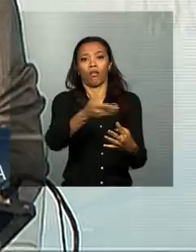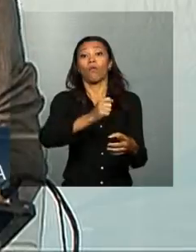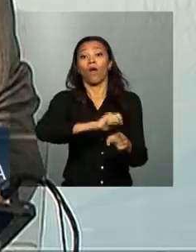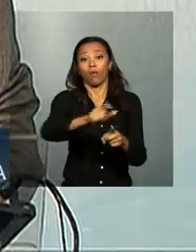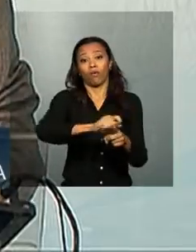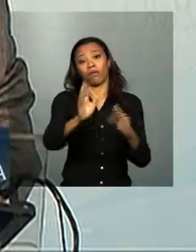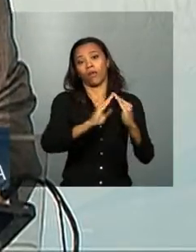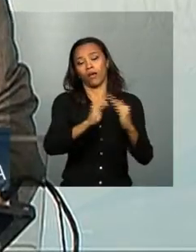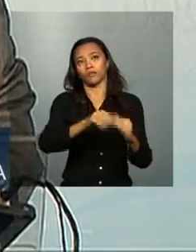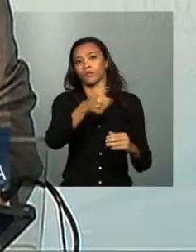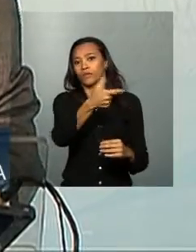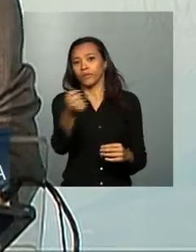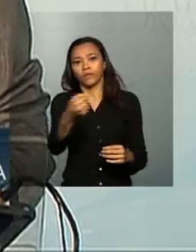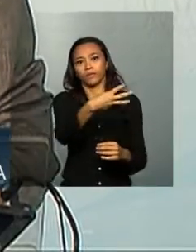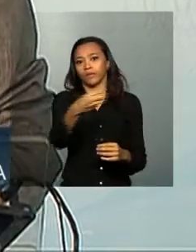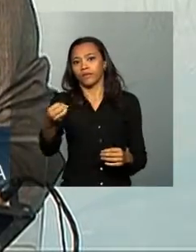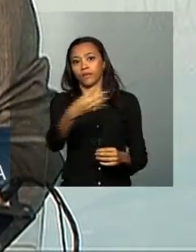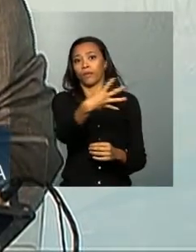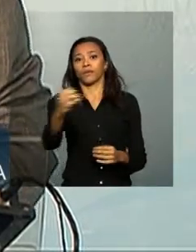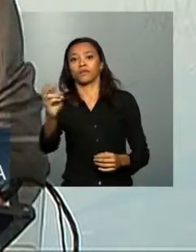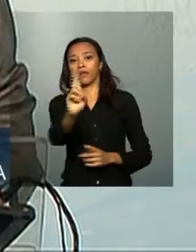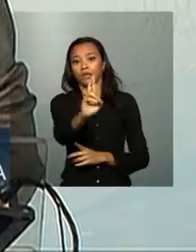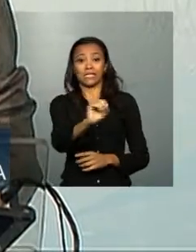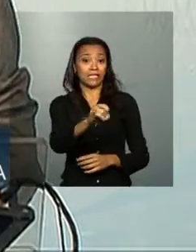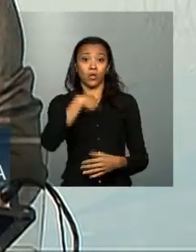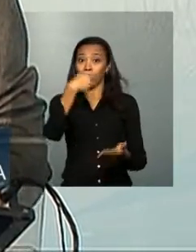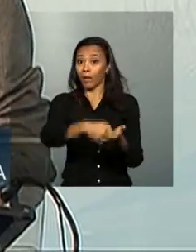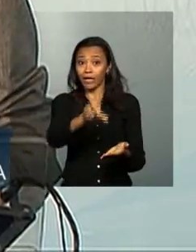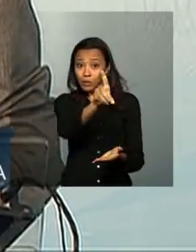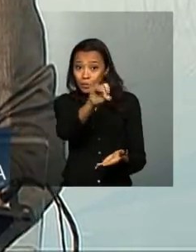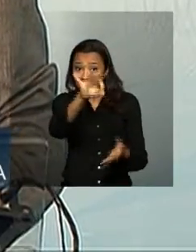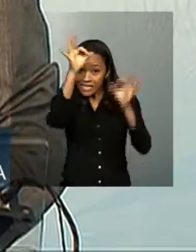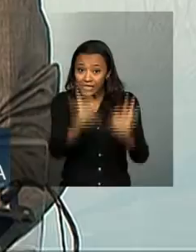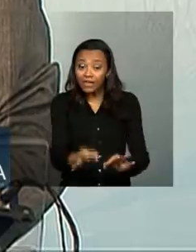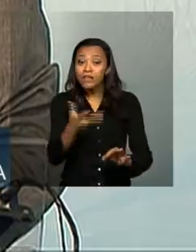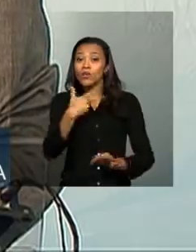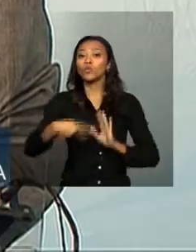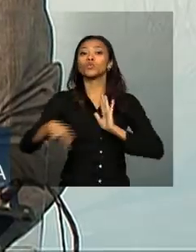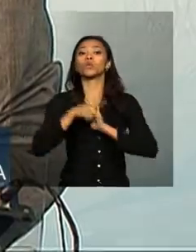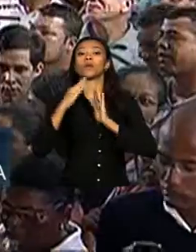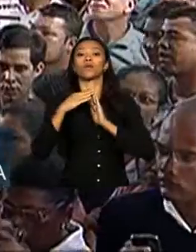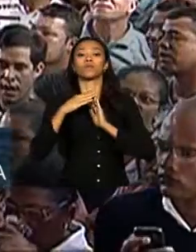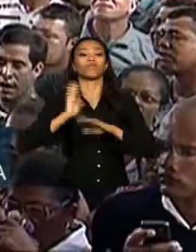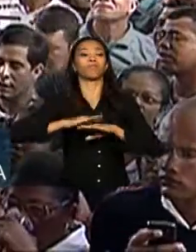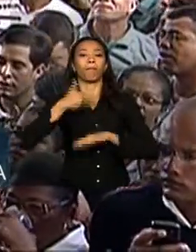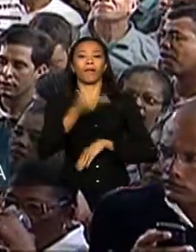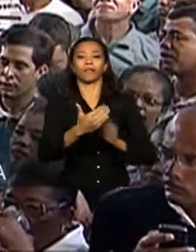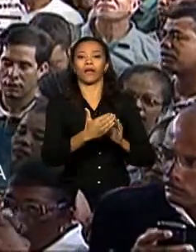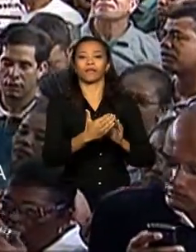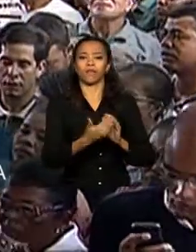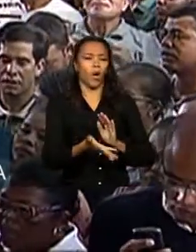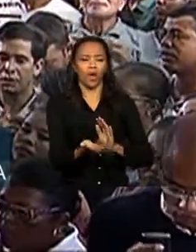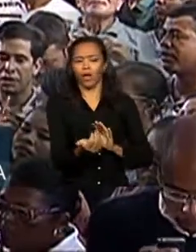que pagar 200, 300, 400 reais. E se não pagar em dias, o que é que o dono da casa diz? Arrume